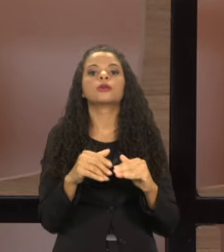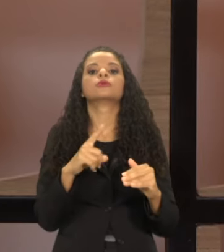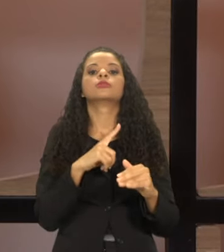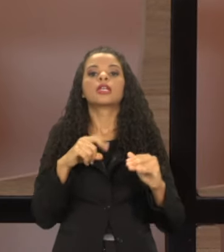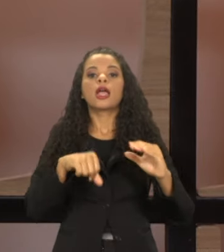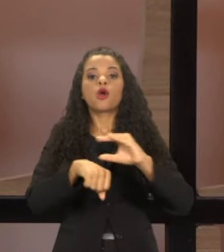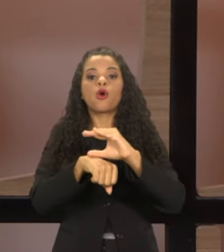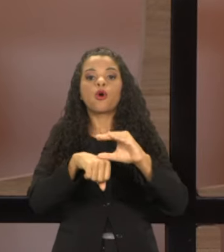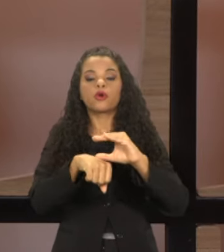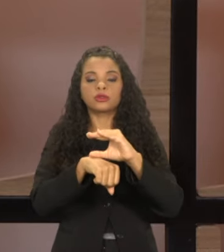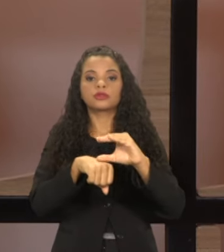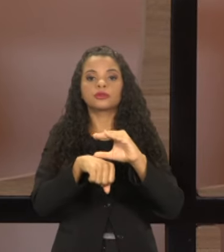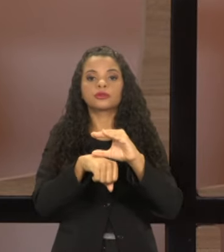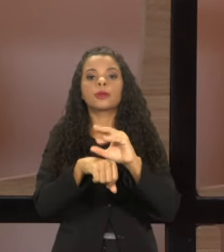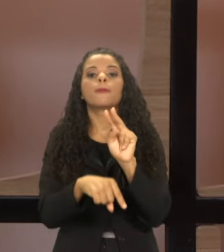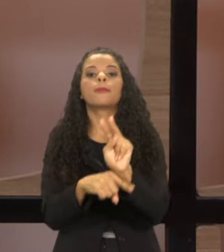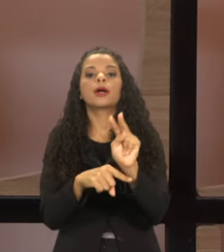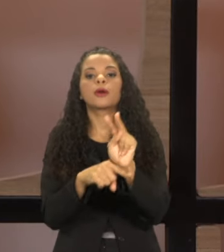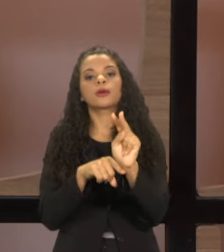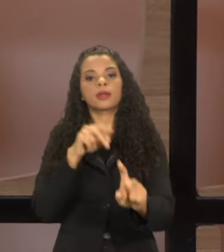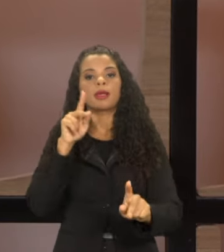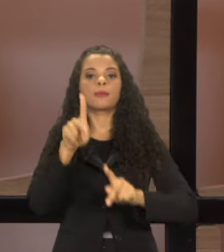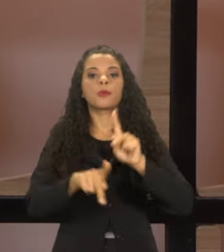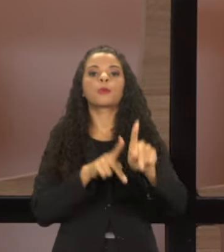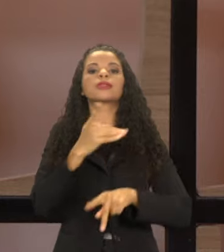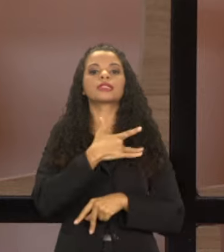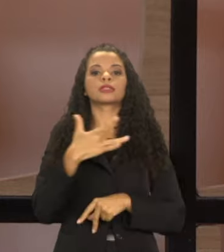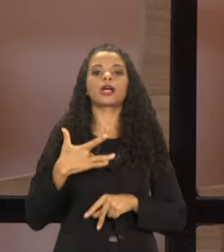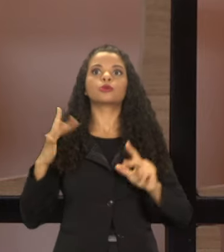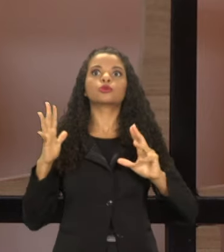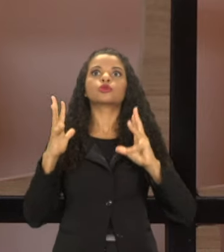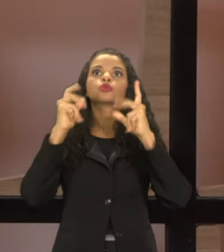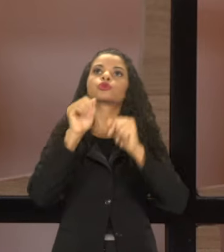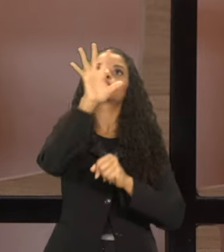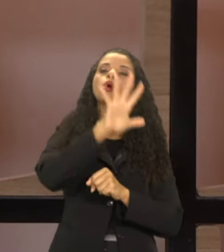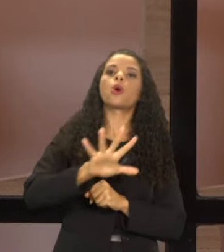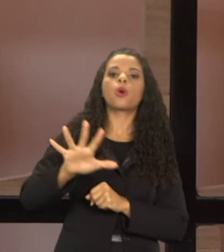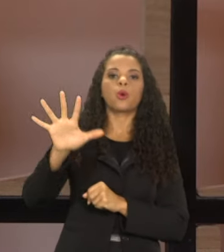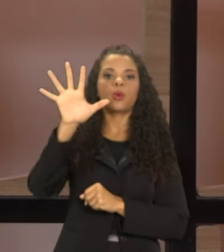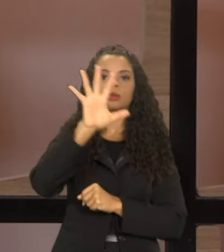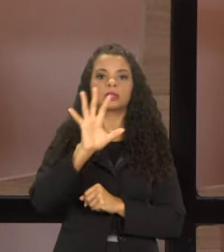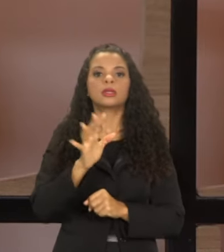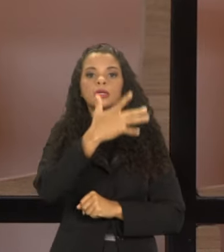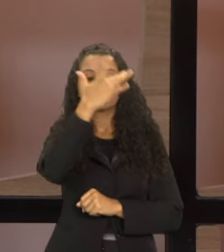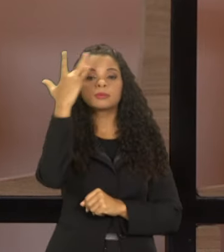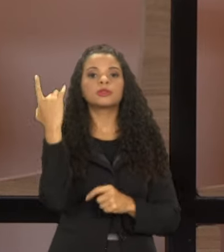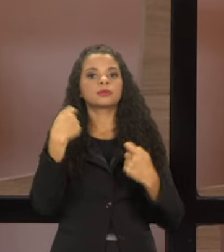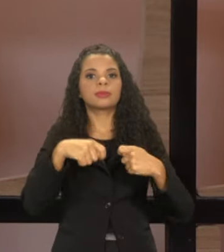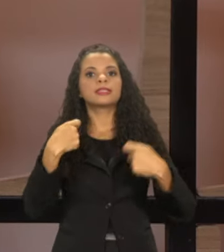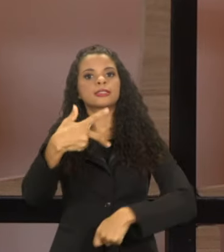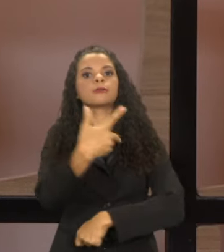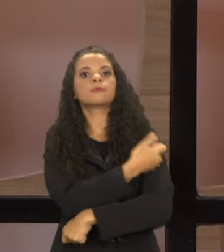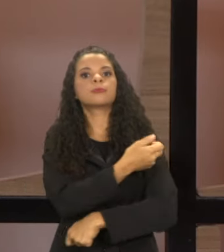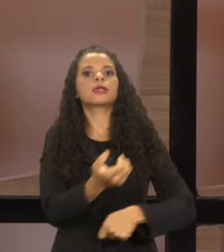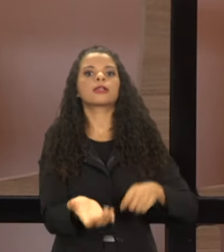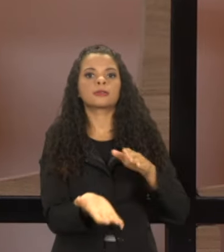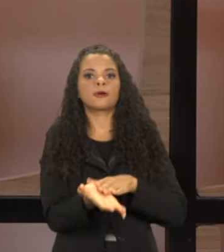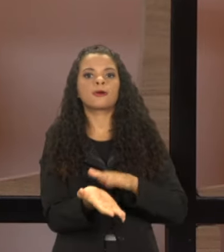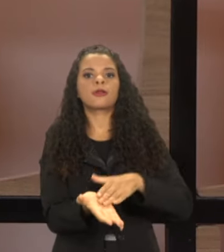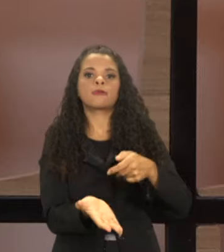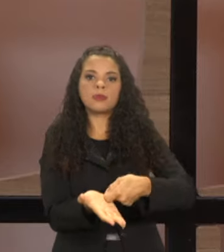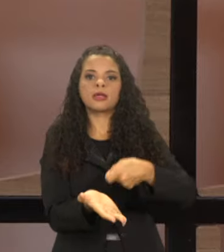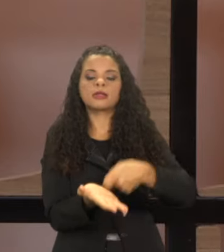saúde de toda a população e as pessoas devem obrigatoriamente se vacinar. Mas aquelas